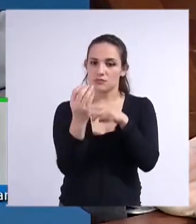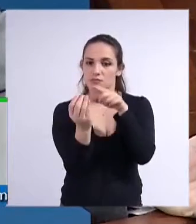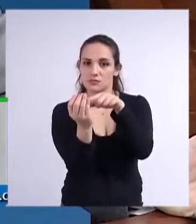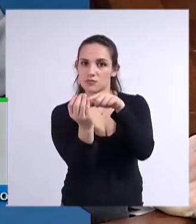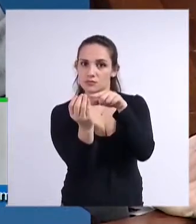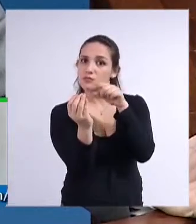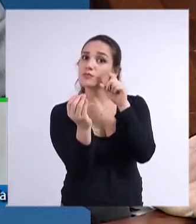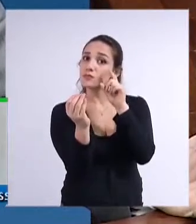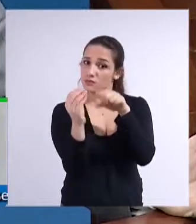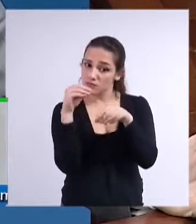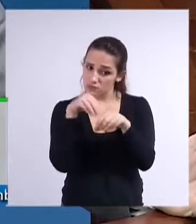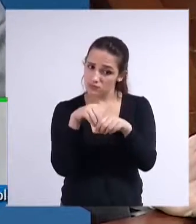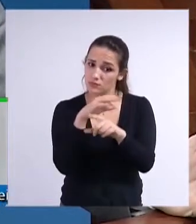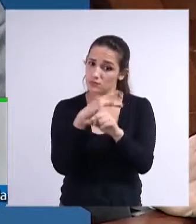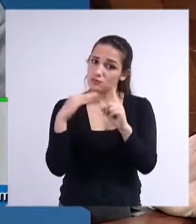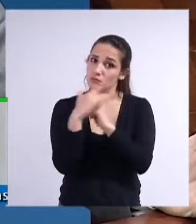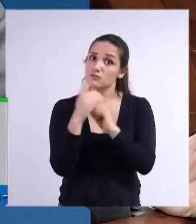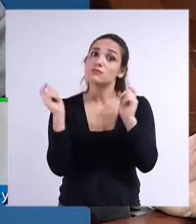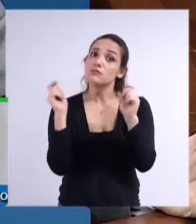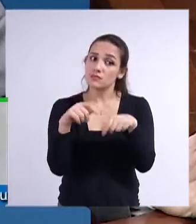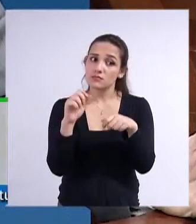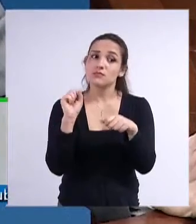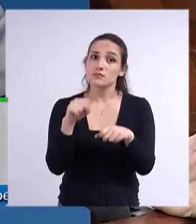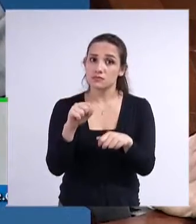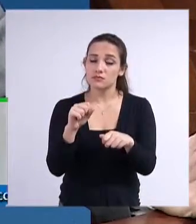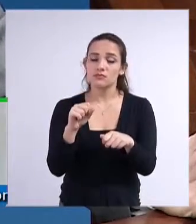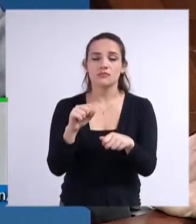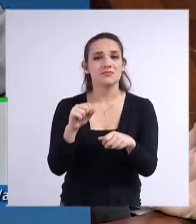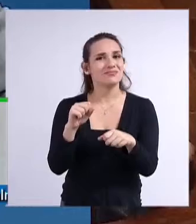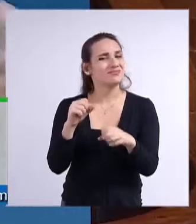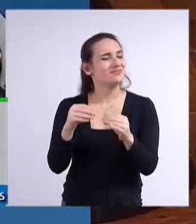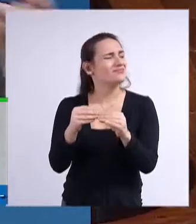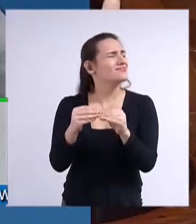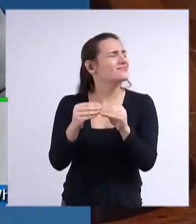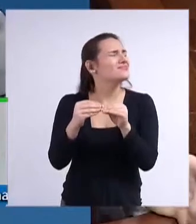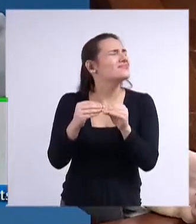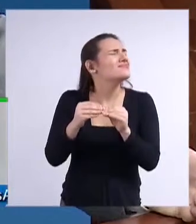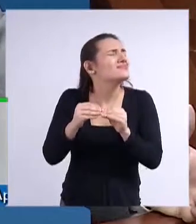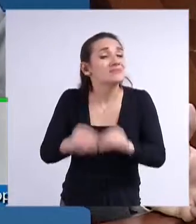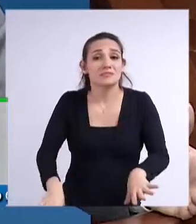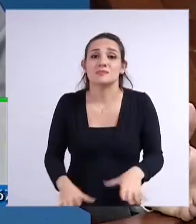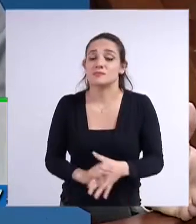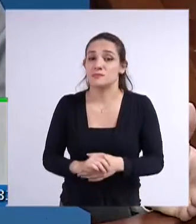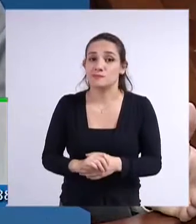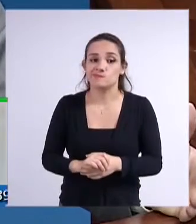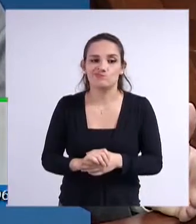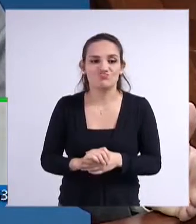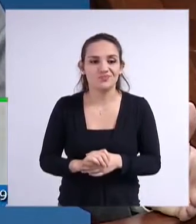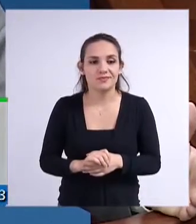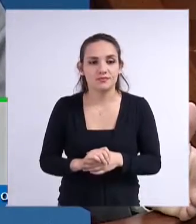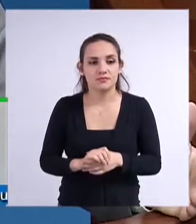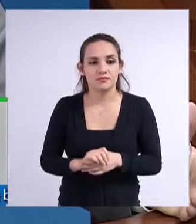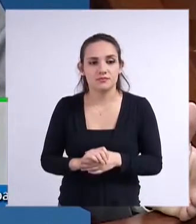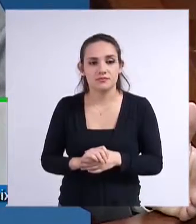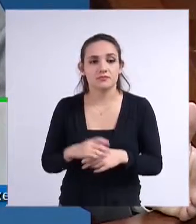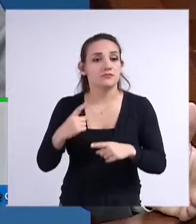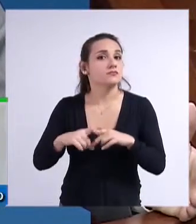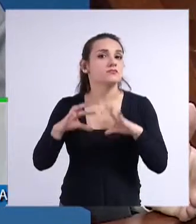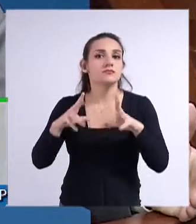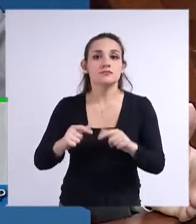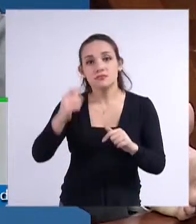ambiente causa um dano muito grande quando todos estão fazendo isso como